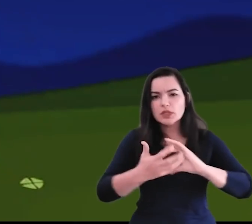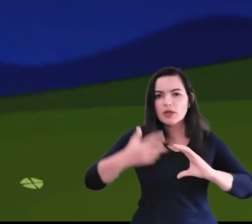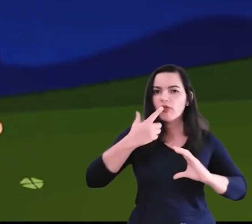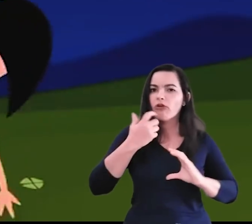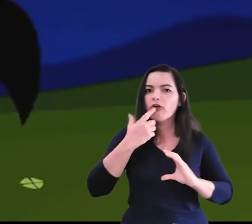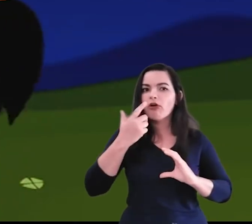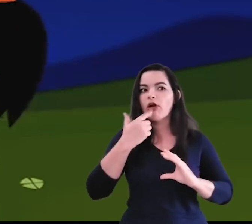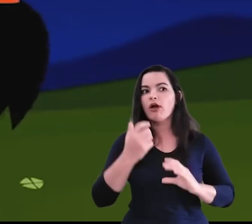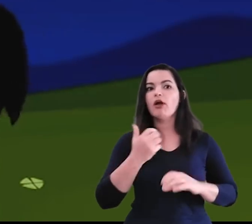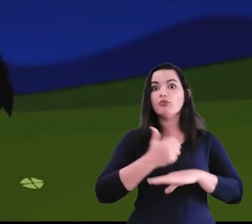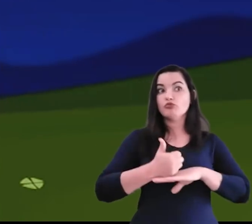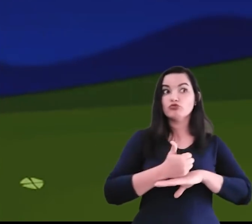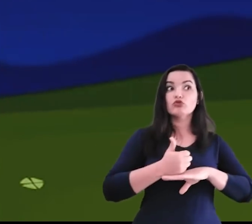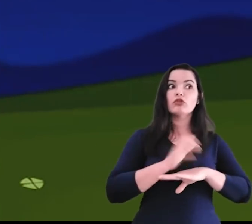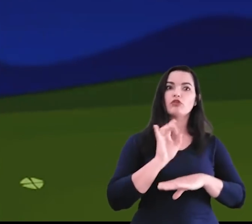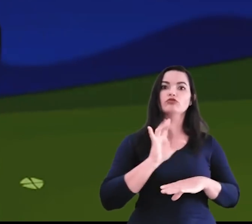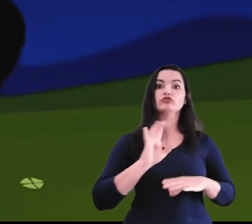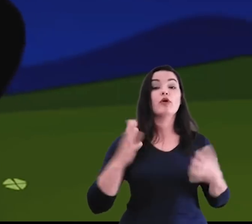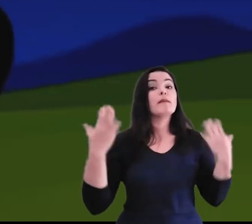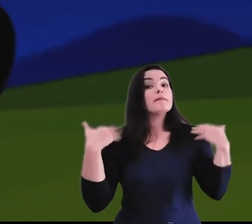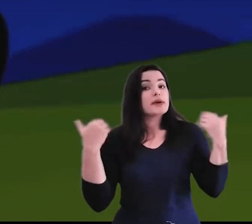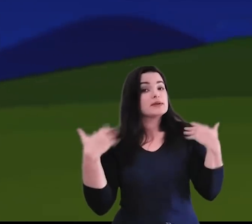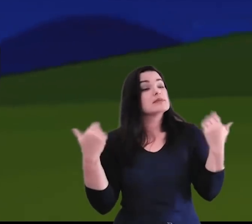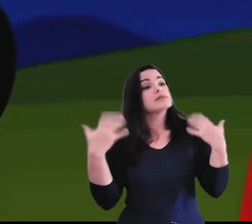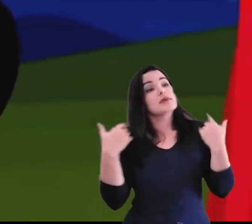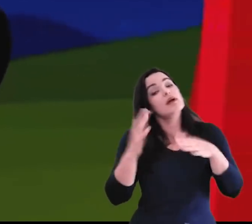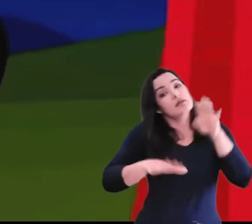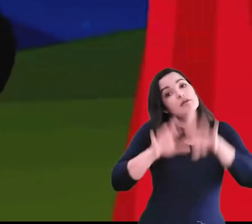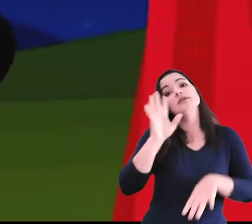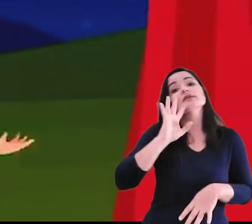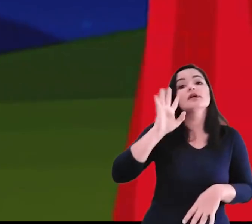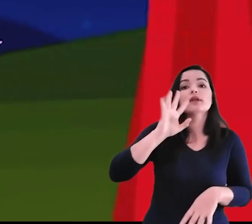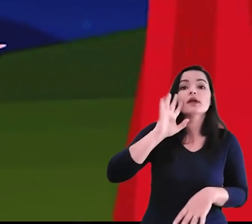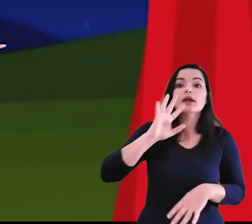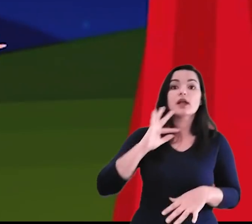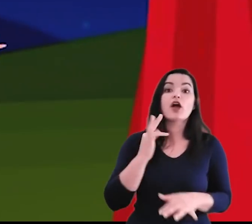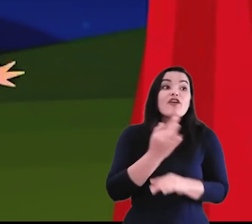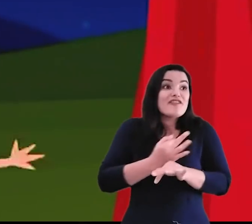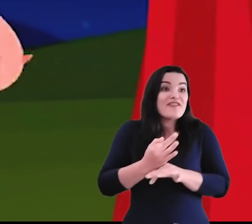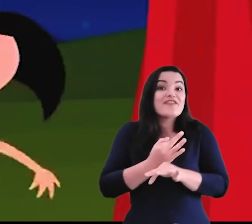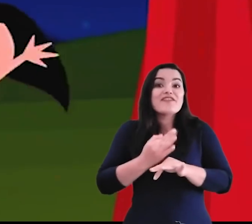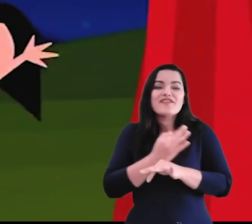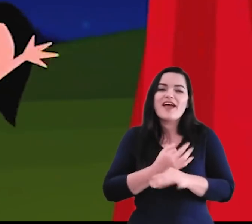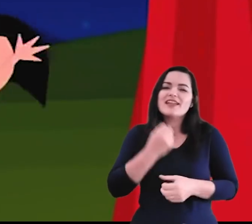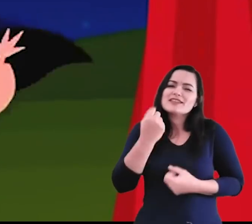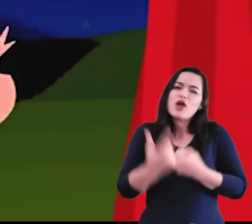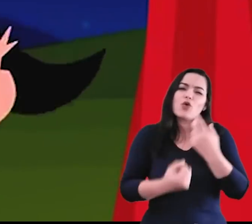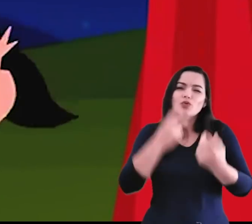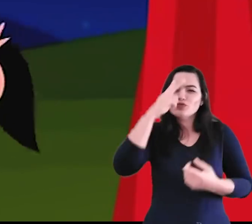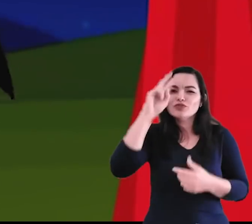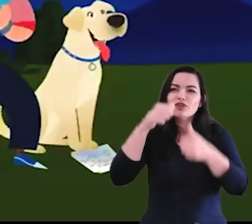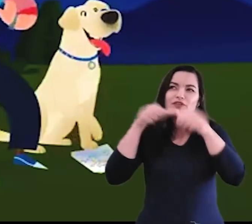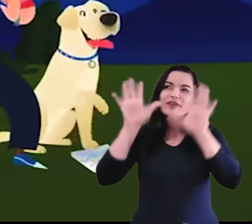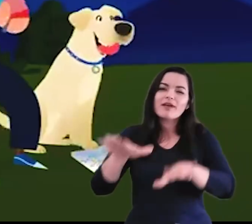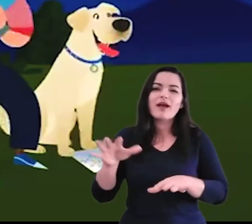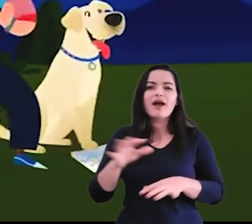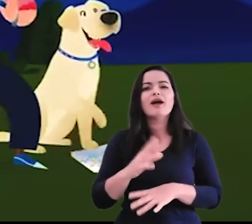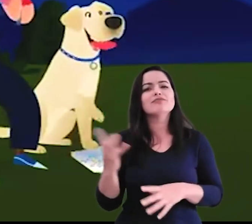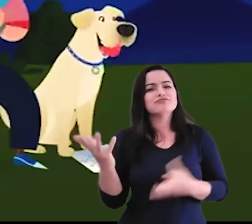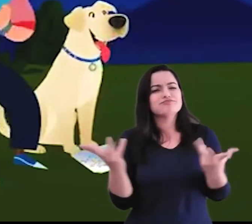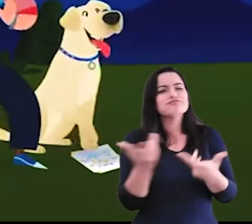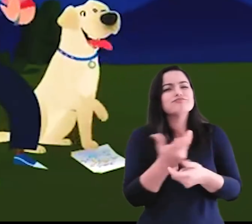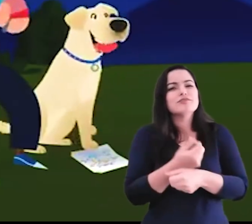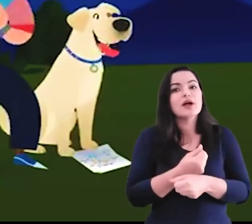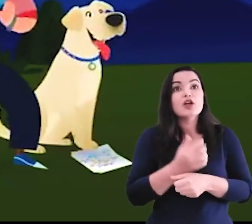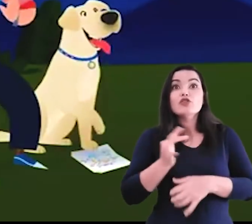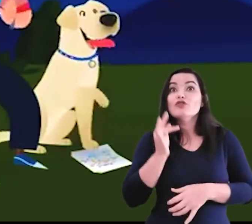Marte pode ser legal. Férias em Marte, super genial. Viver um dia em Marte vai